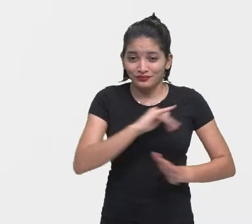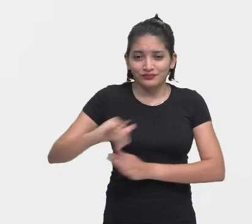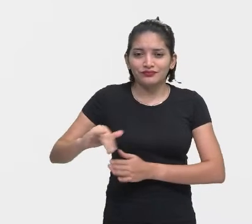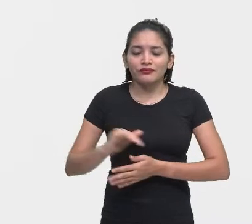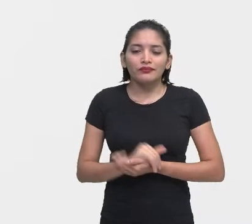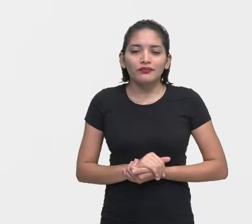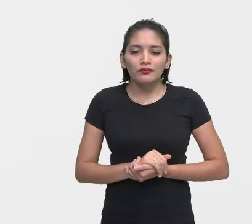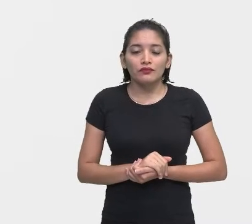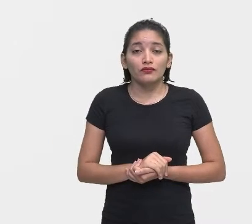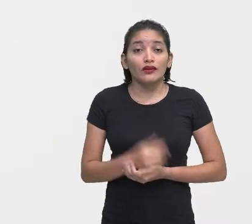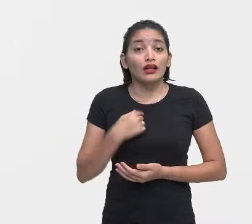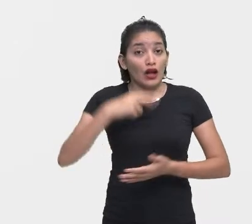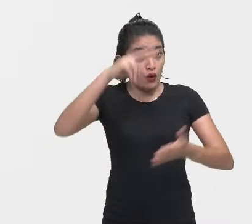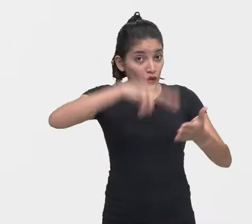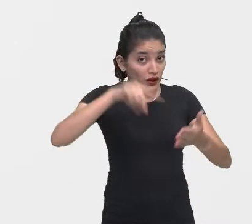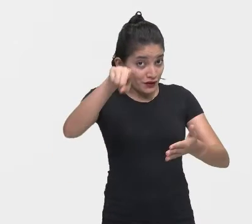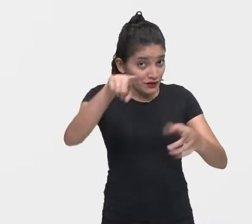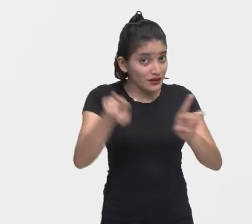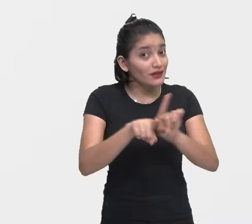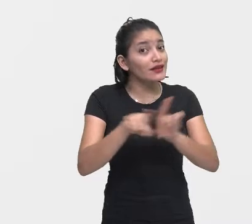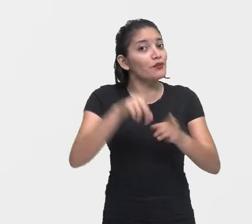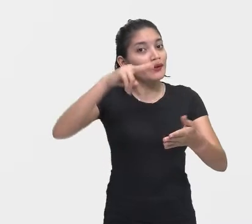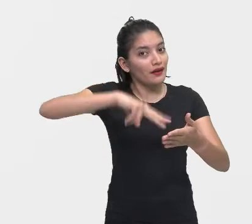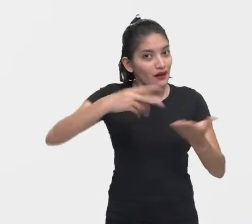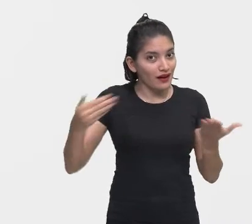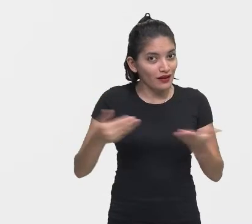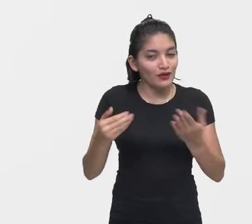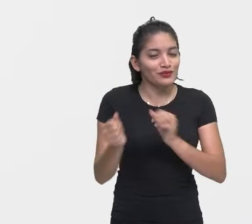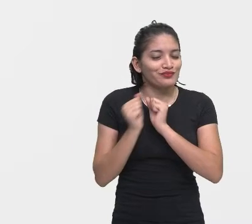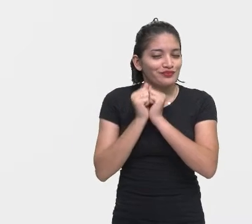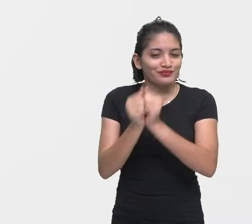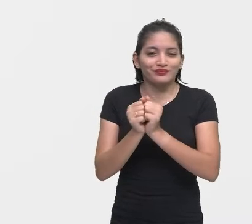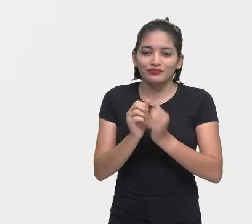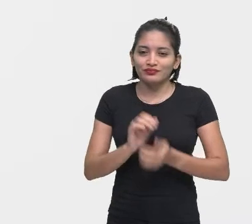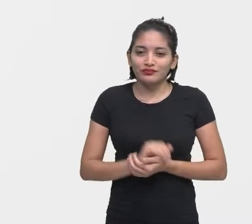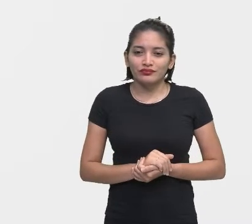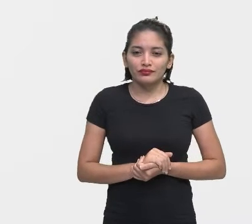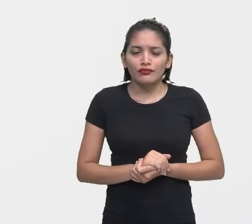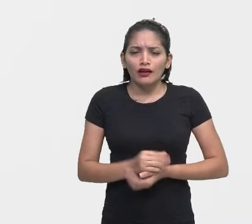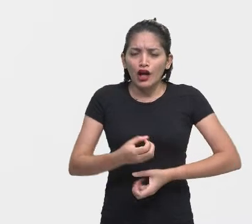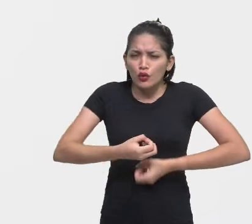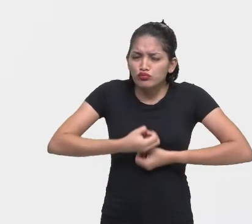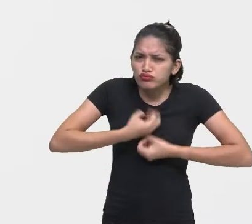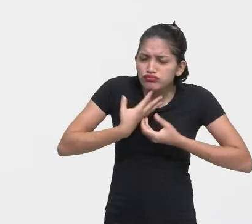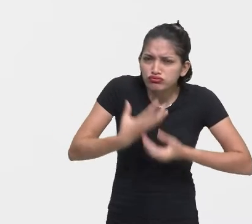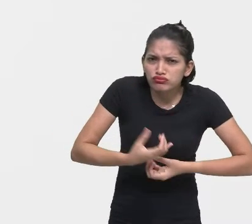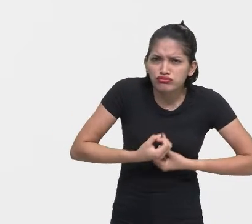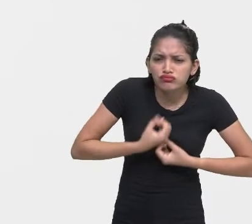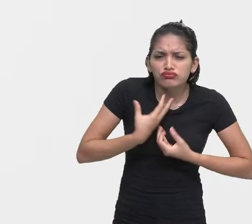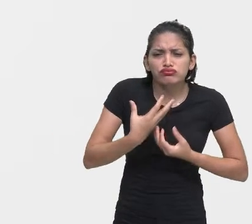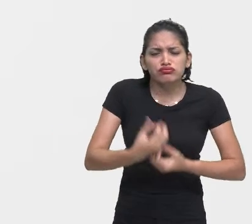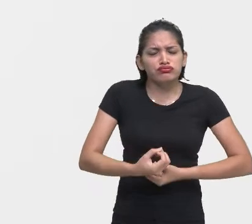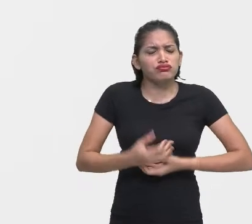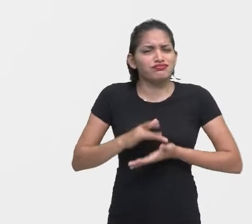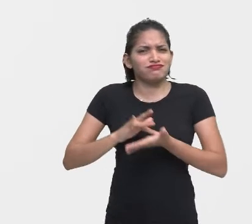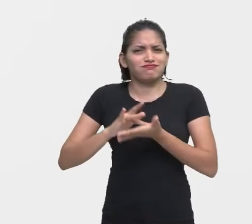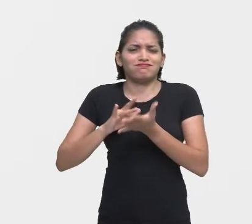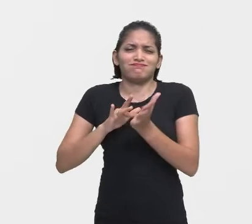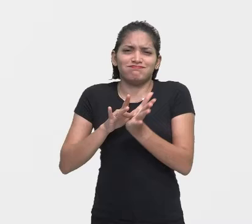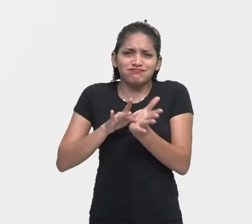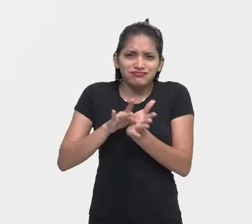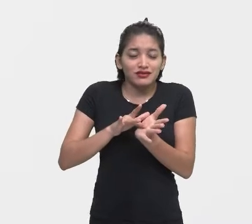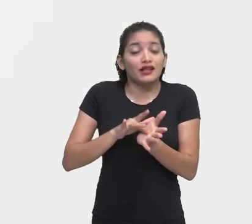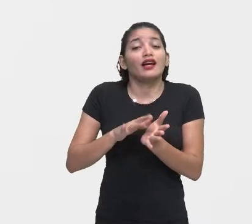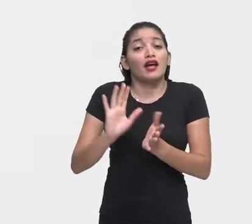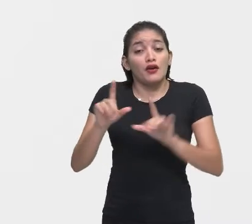lá. Eu leio daqui e você lê daí comigo. O poeta é um fingidor. Ah, gente, esse aqui é um dos fragmentos